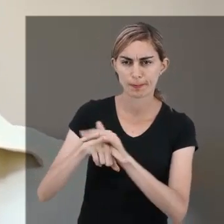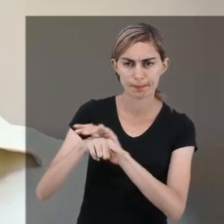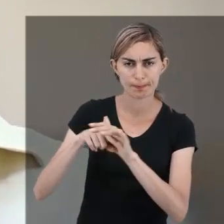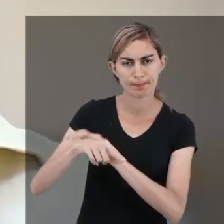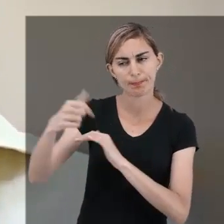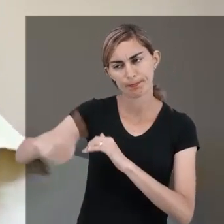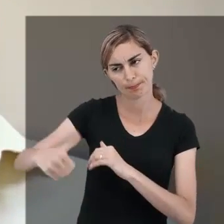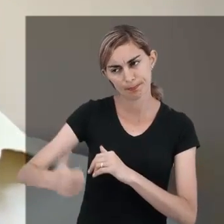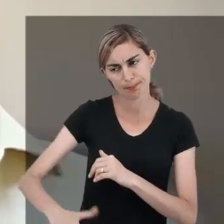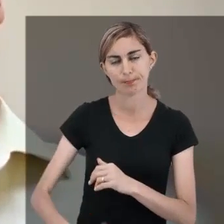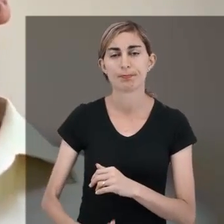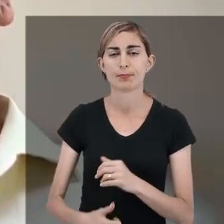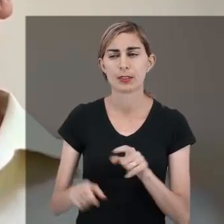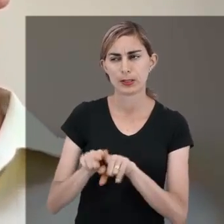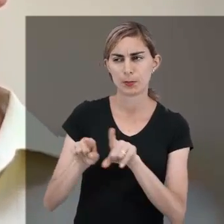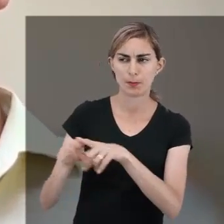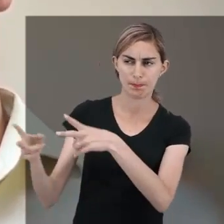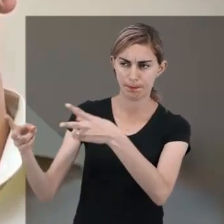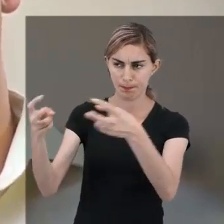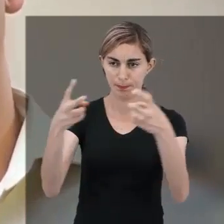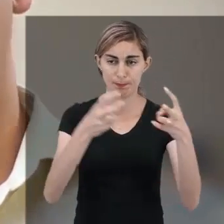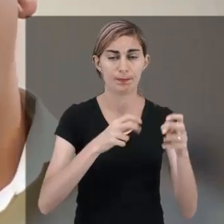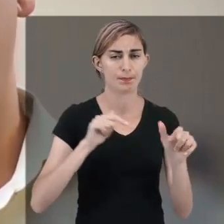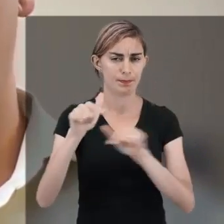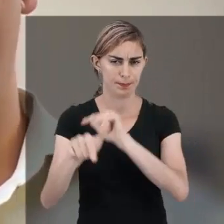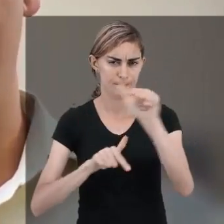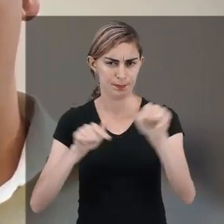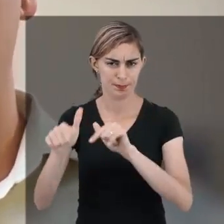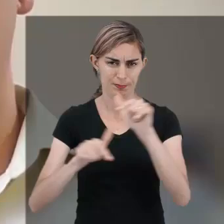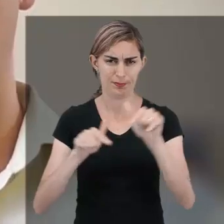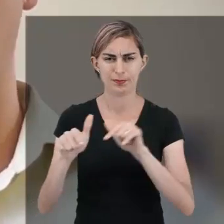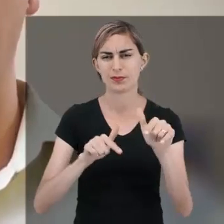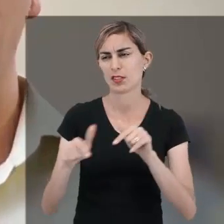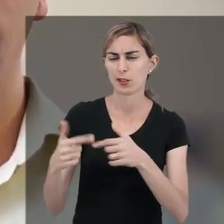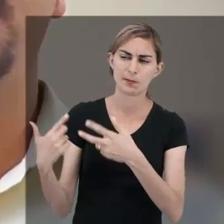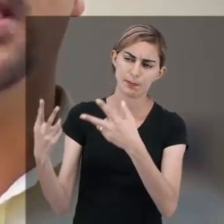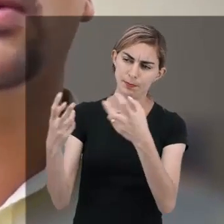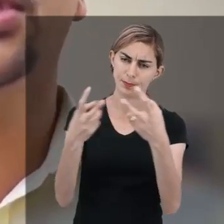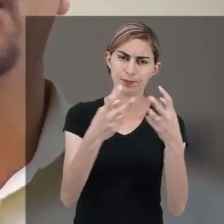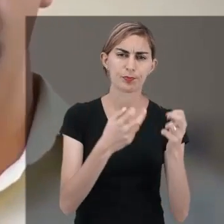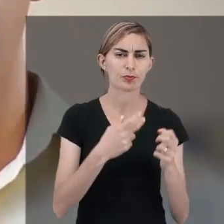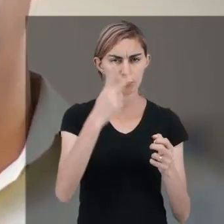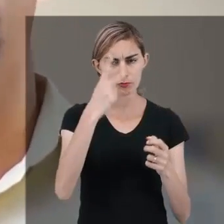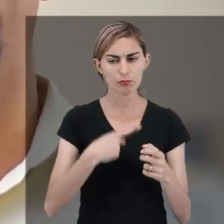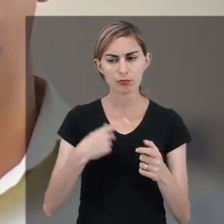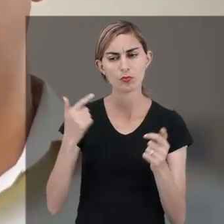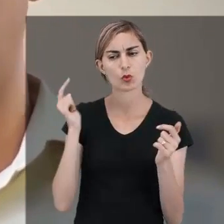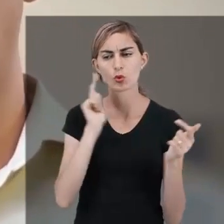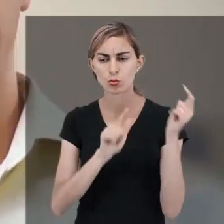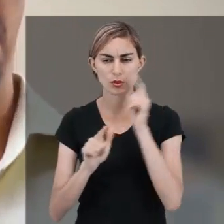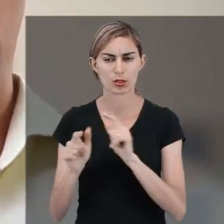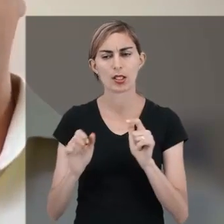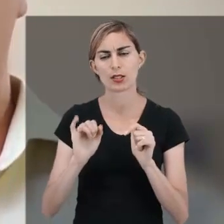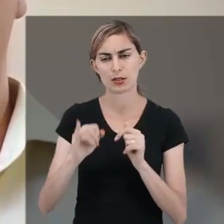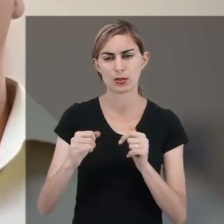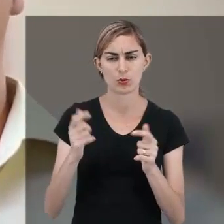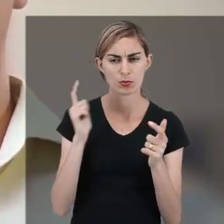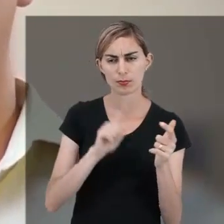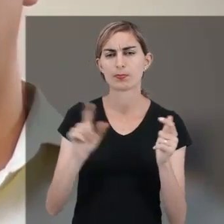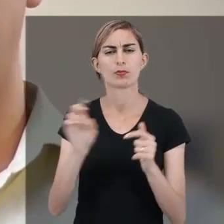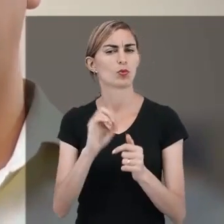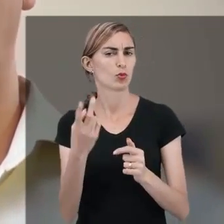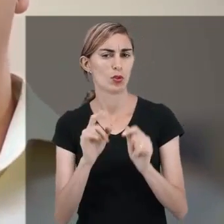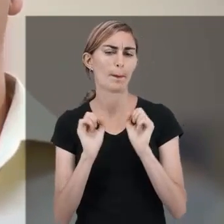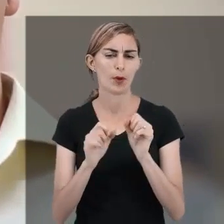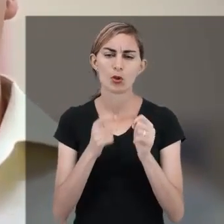da gente avaliar é a percepção do trabalhador. O próprio trabalhador ele percebe se está conseguindo ou não atenuar isso. A gente pode